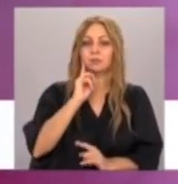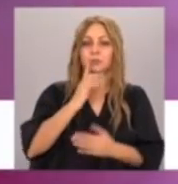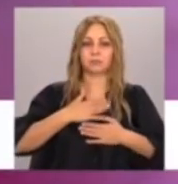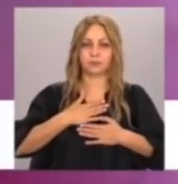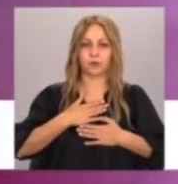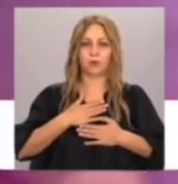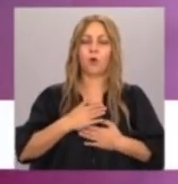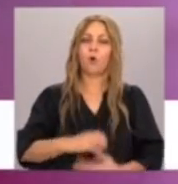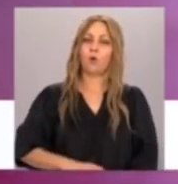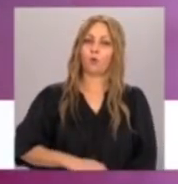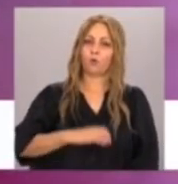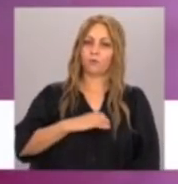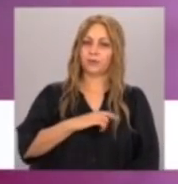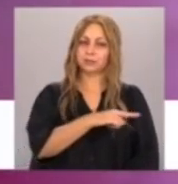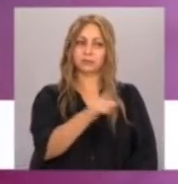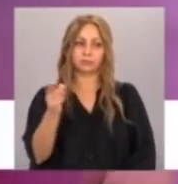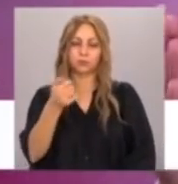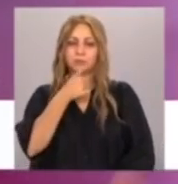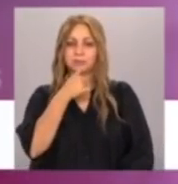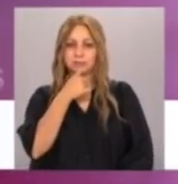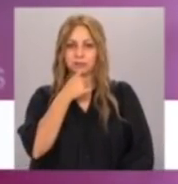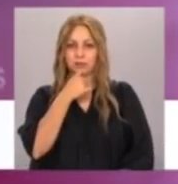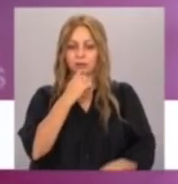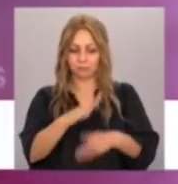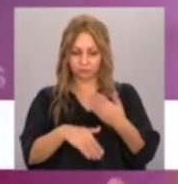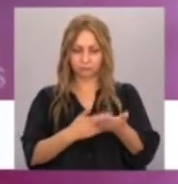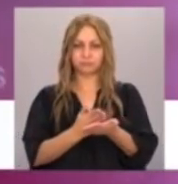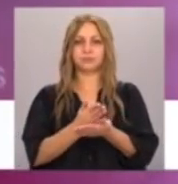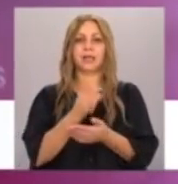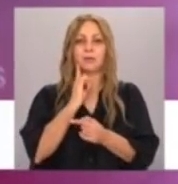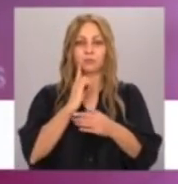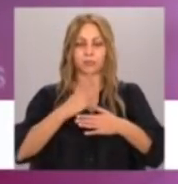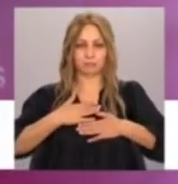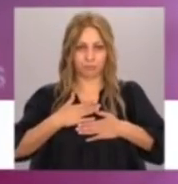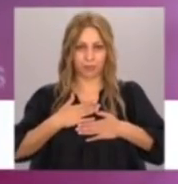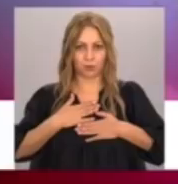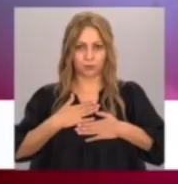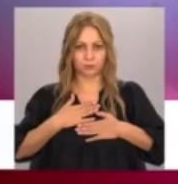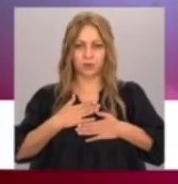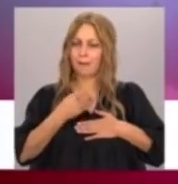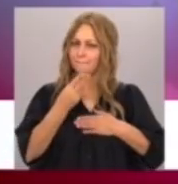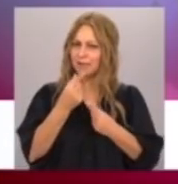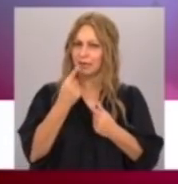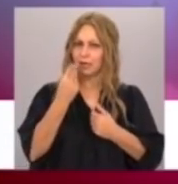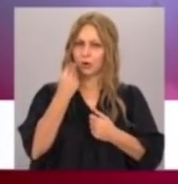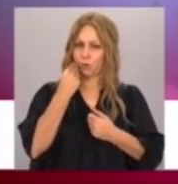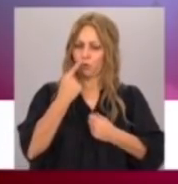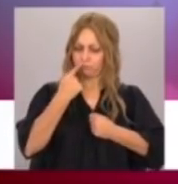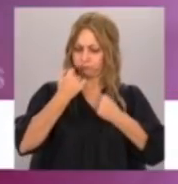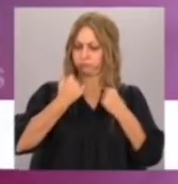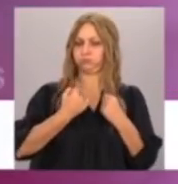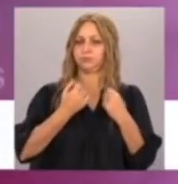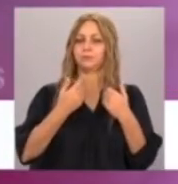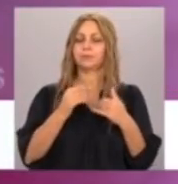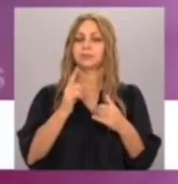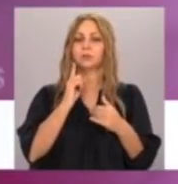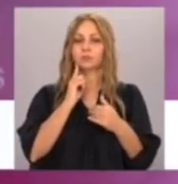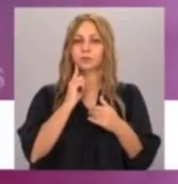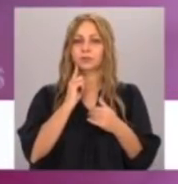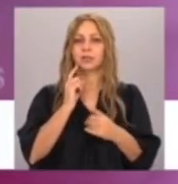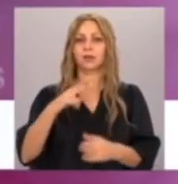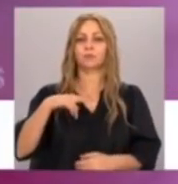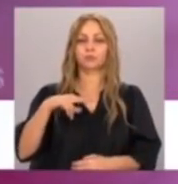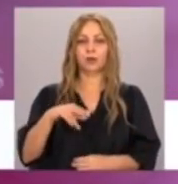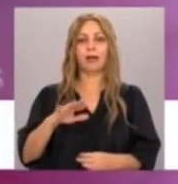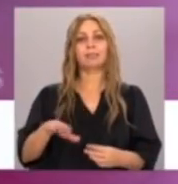confiança e determinação das pessoas que leva essas idéias a prática conta conta na bem os pontos fora dessa responsabilidade mas o essencial é que